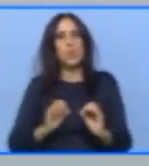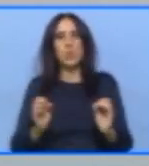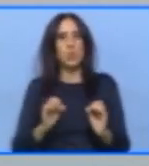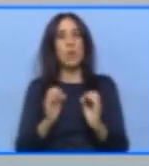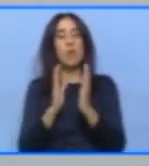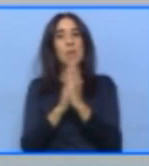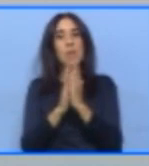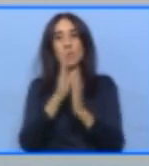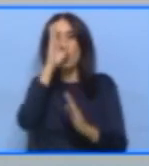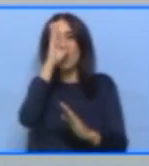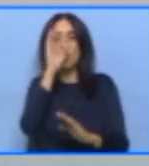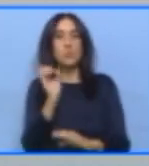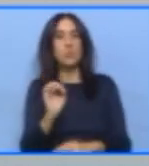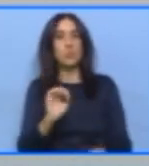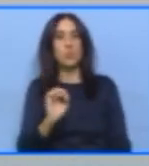da Igreja